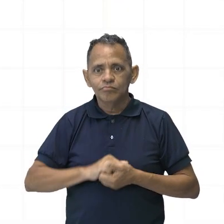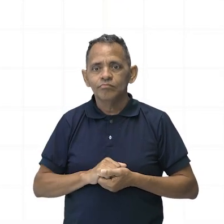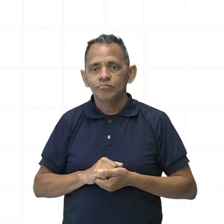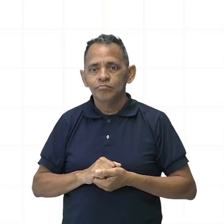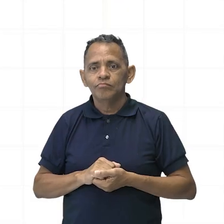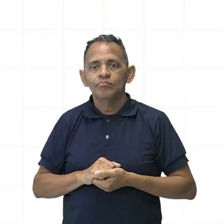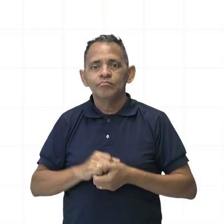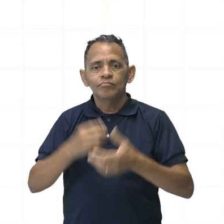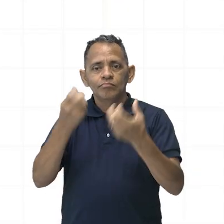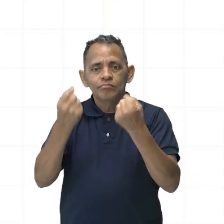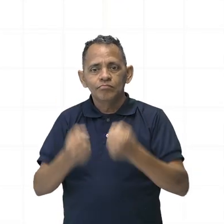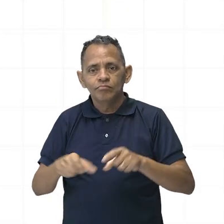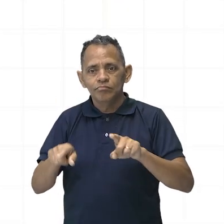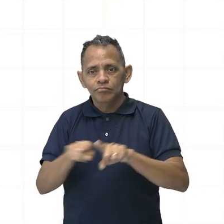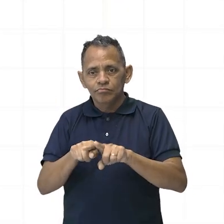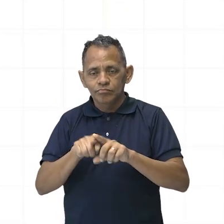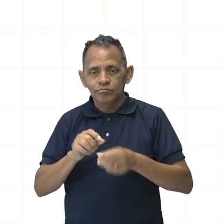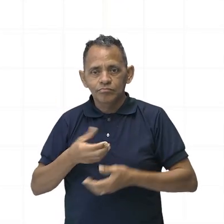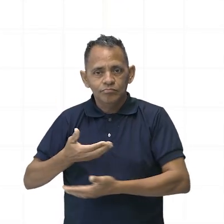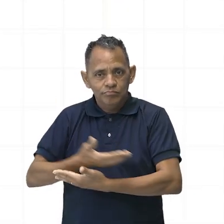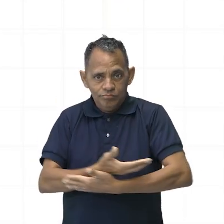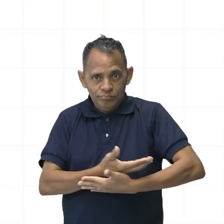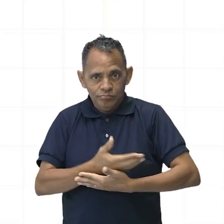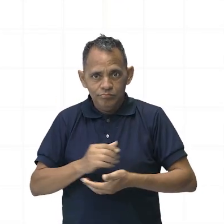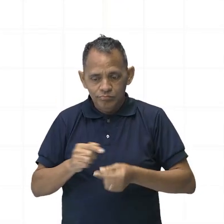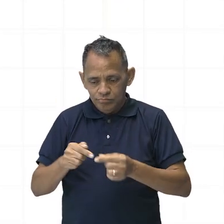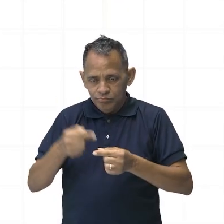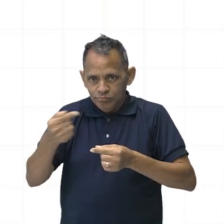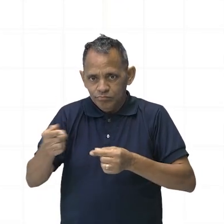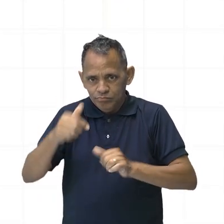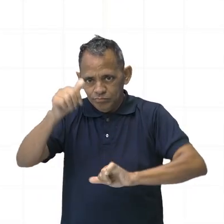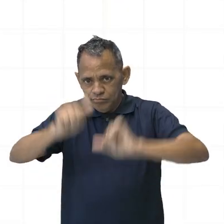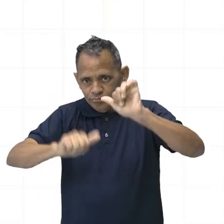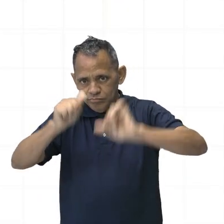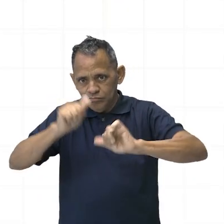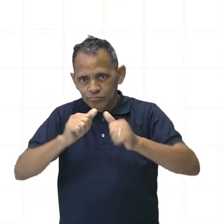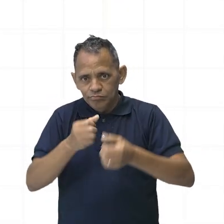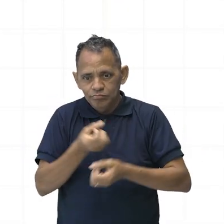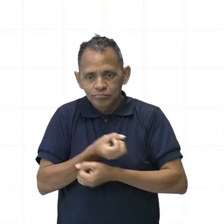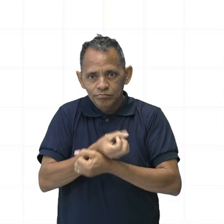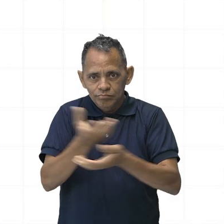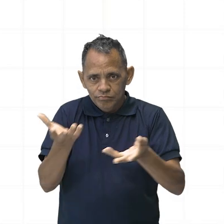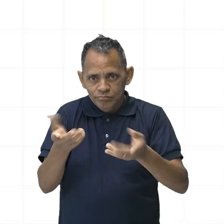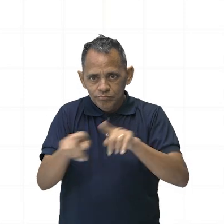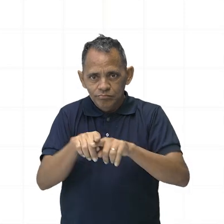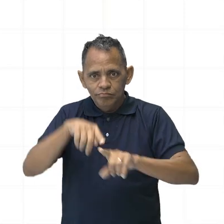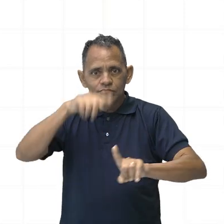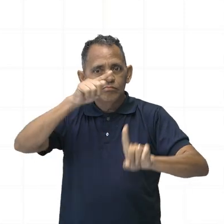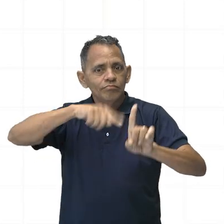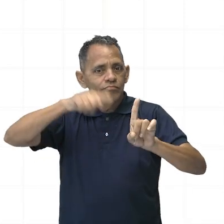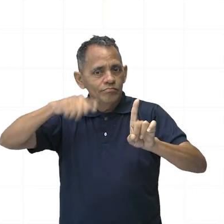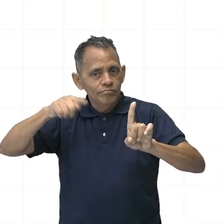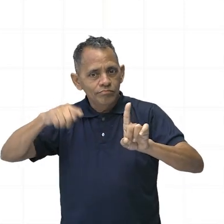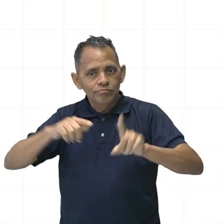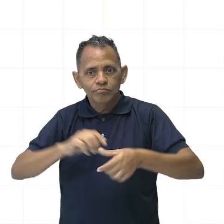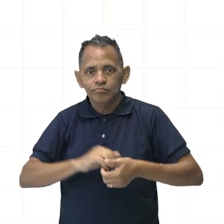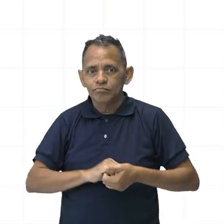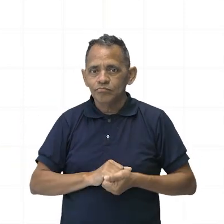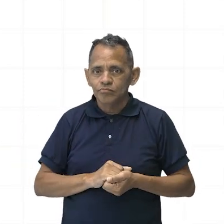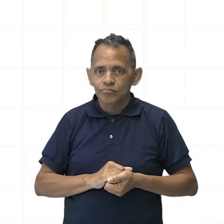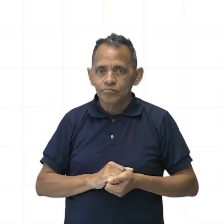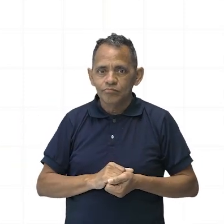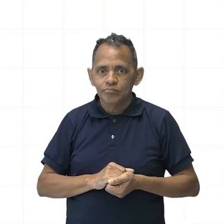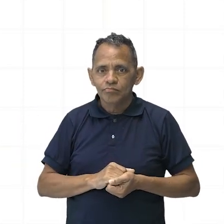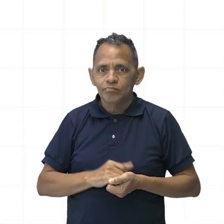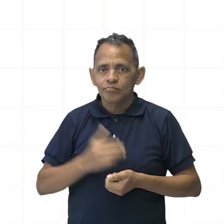bebês ao nascer, em gramas. Em seguida, analise brevemente a distribuição da variável